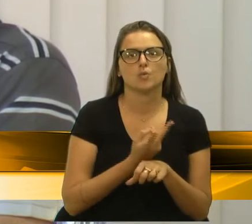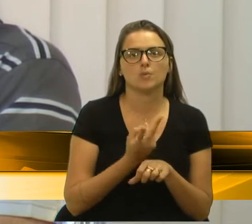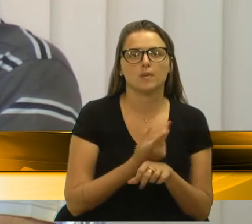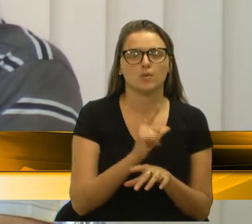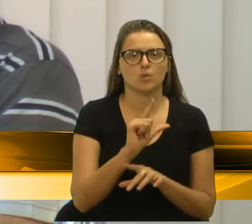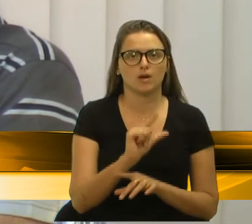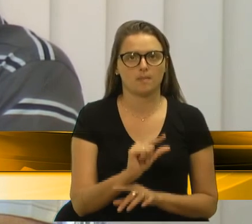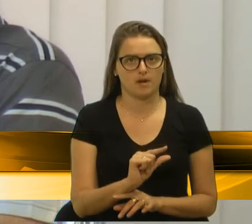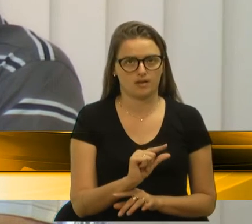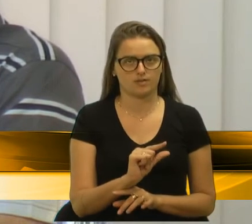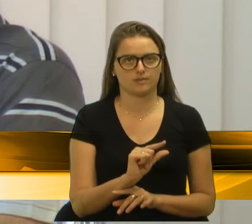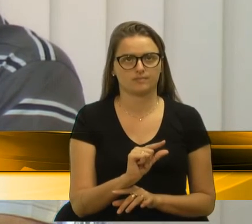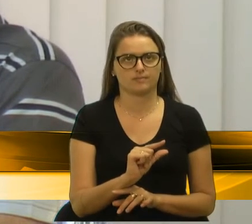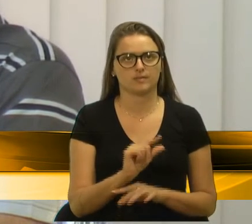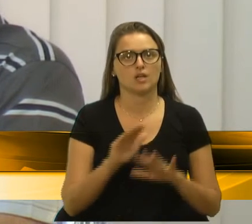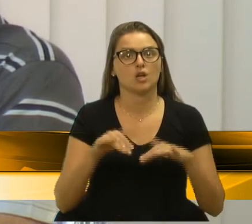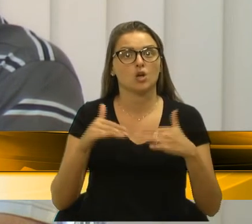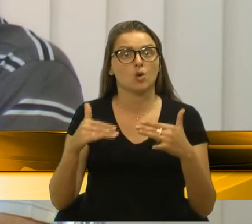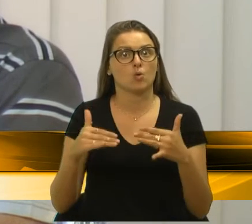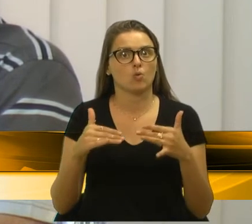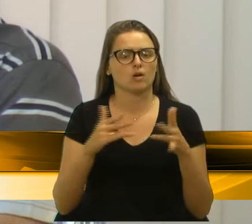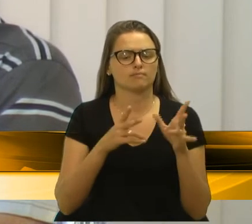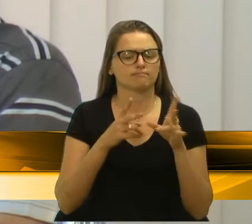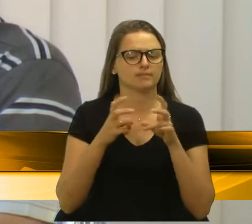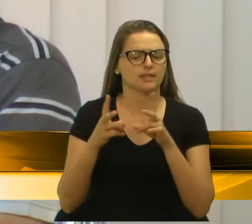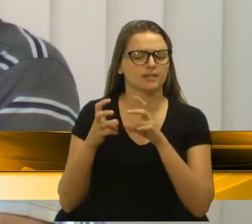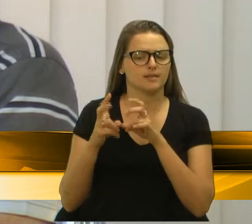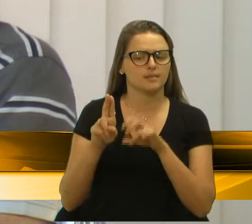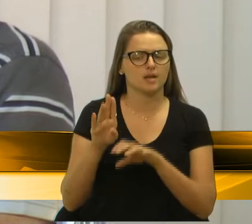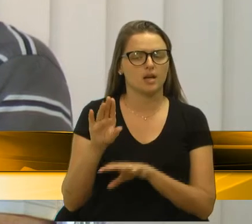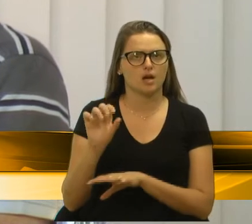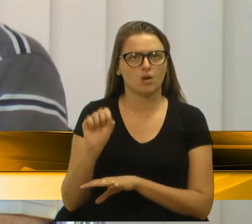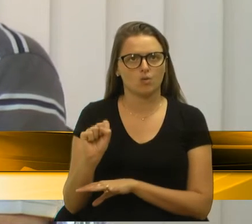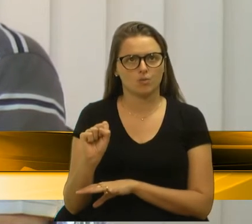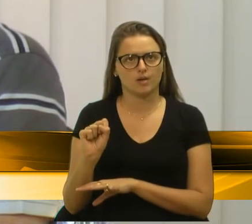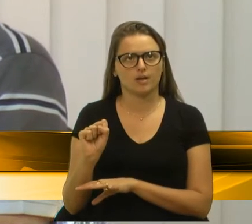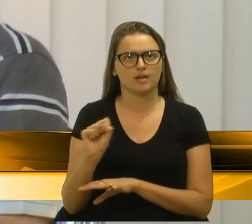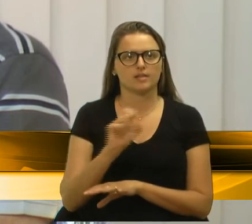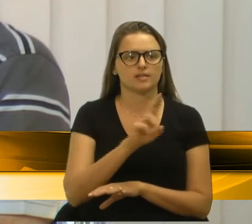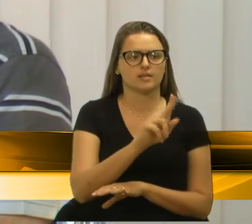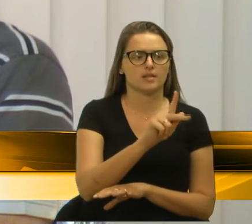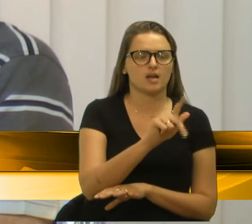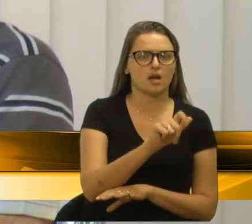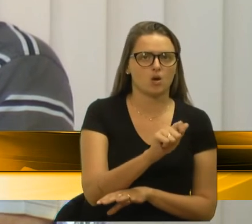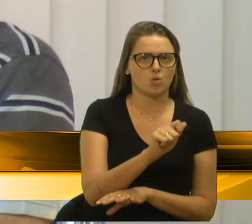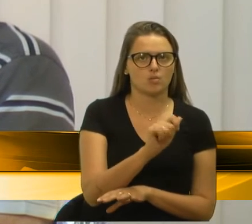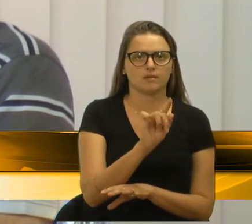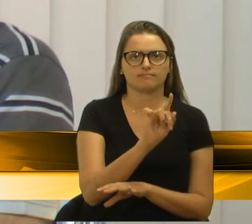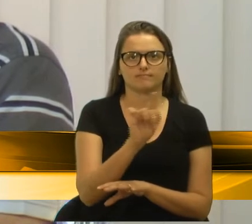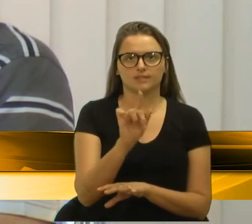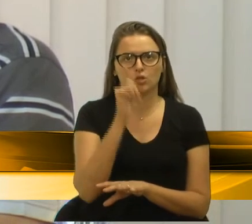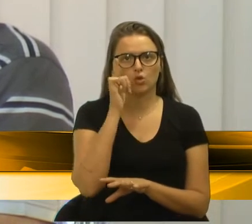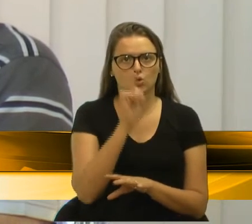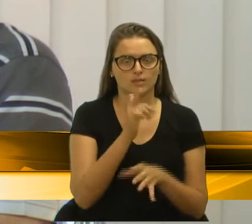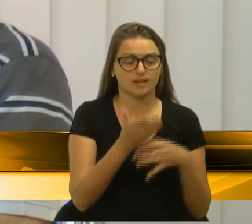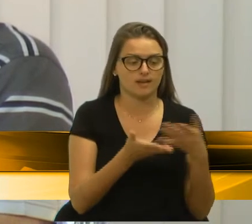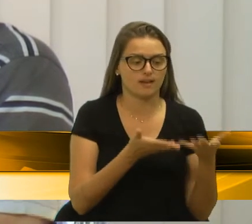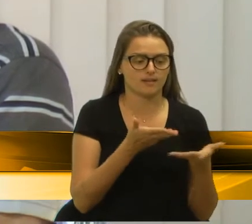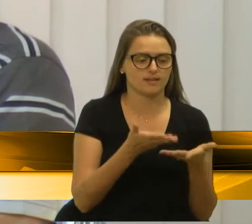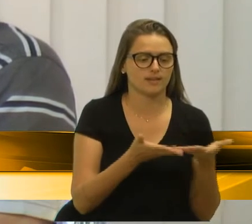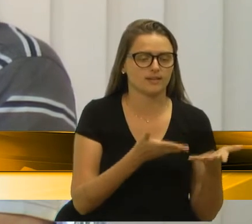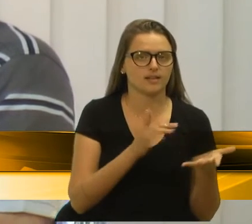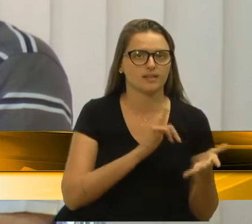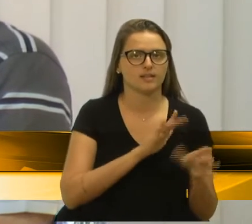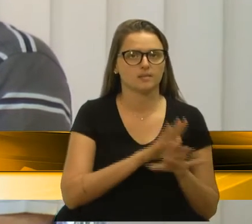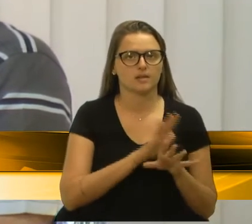Então, quando a gente sentir que as UBSs e a UPA não vai dar conta, aumentou a procura,